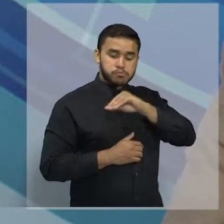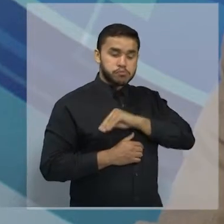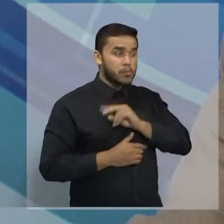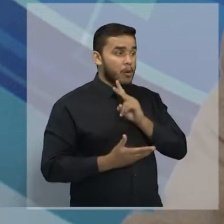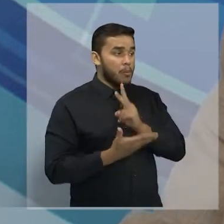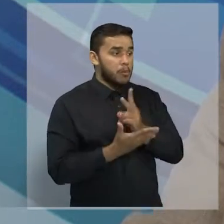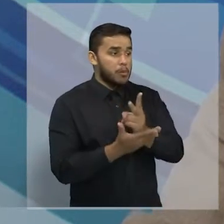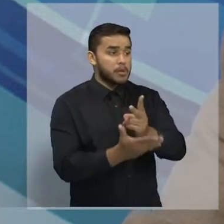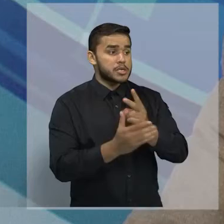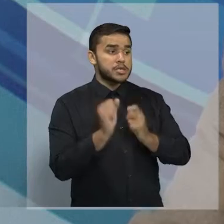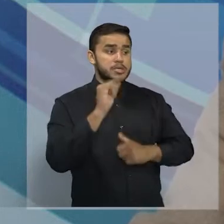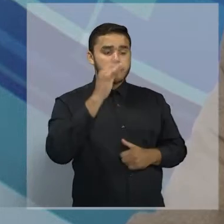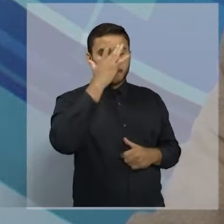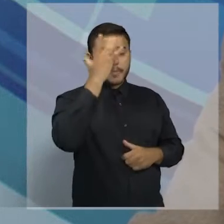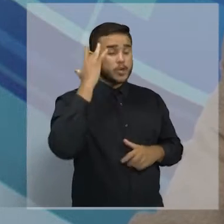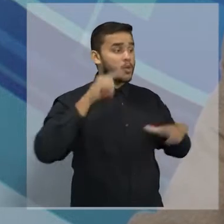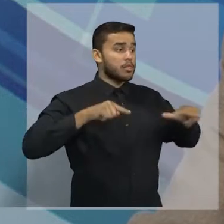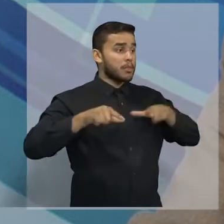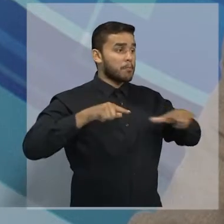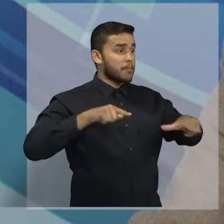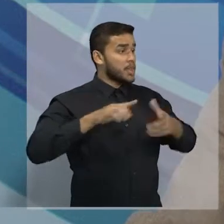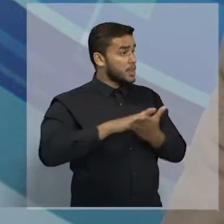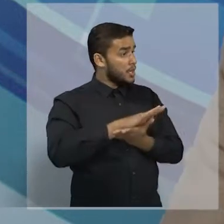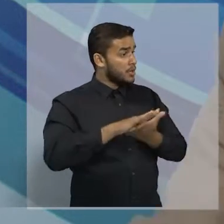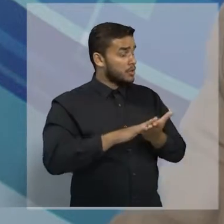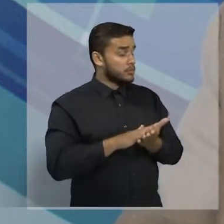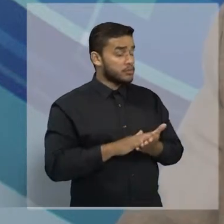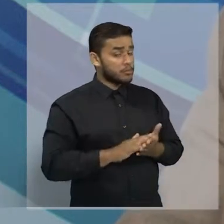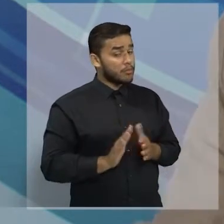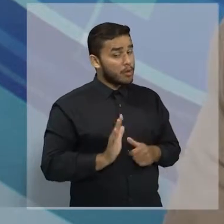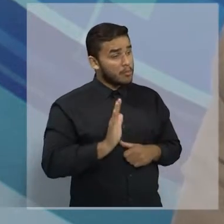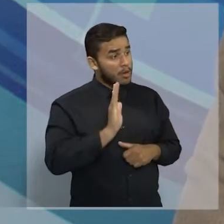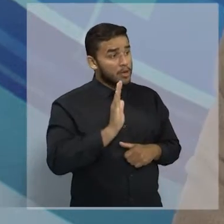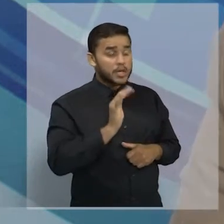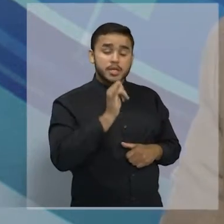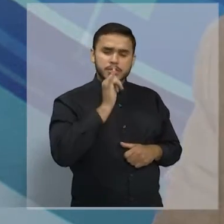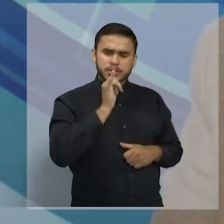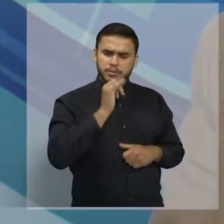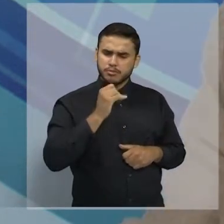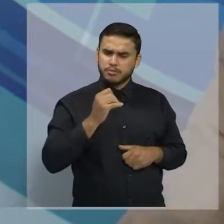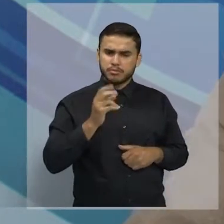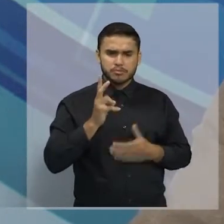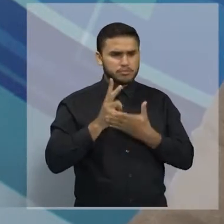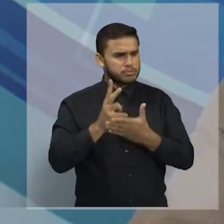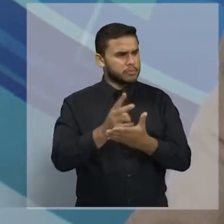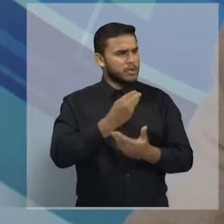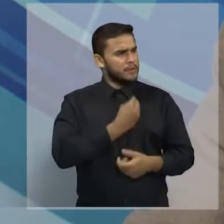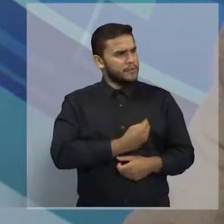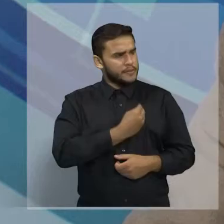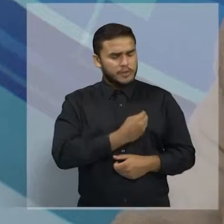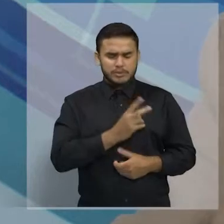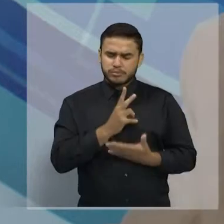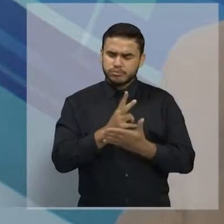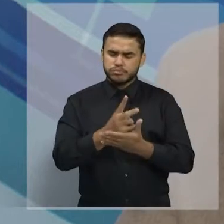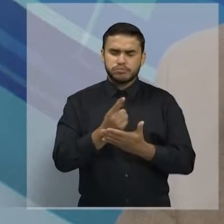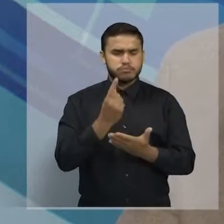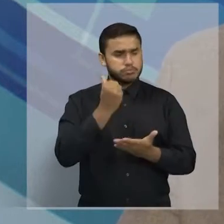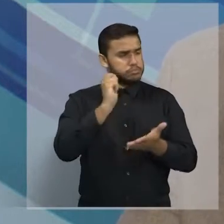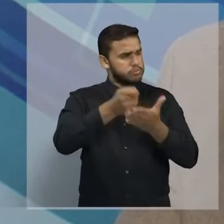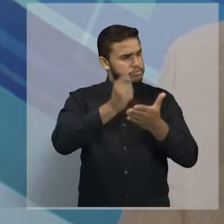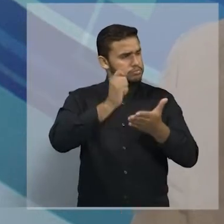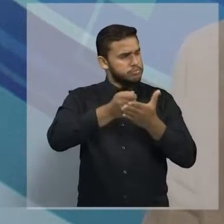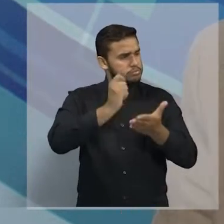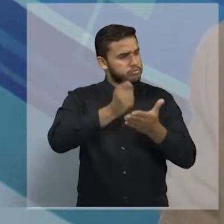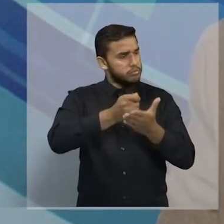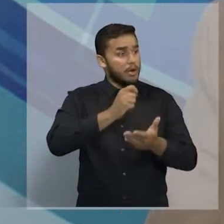verdade, eu posso ter aquele indivíduo, Clécio, que não garantiu renda, ele contribuiu a vida toda, mas não foi suficiente para garantir sua